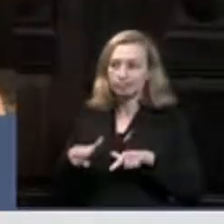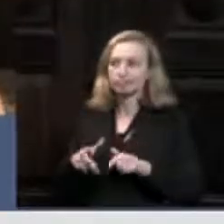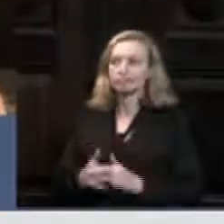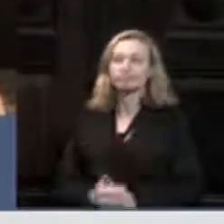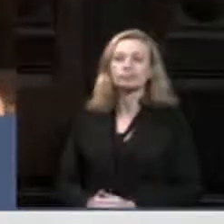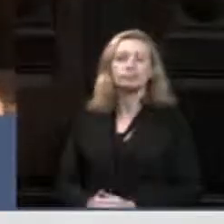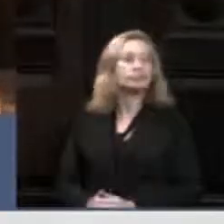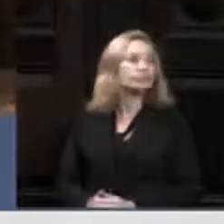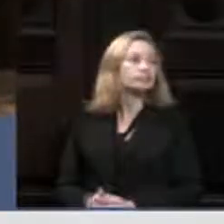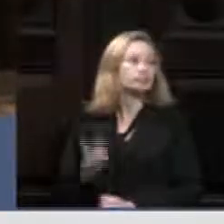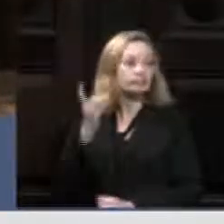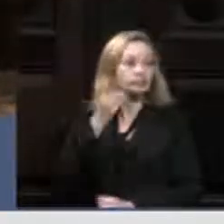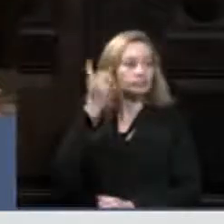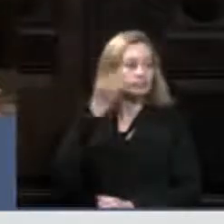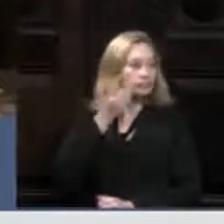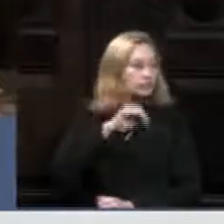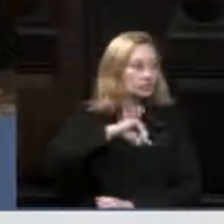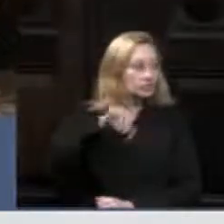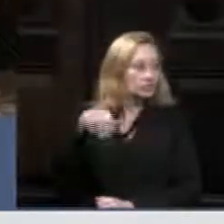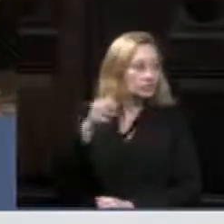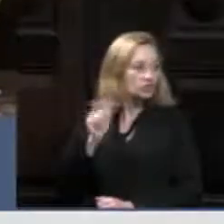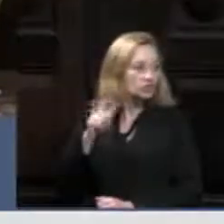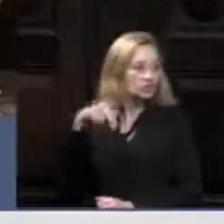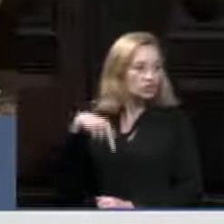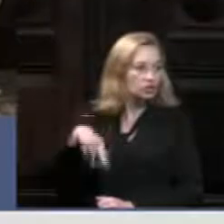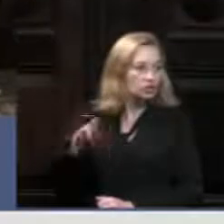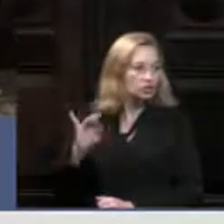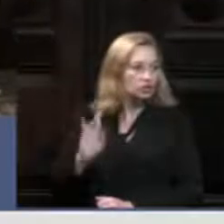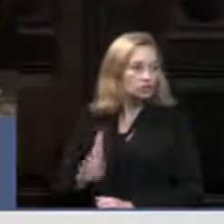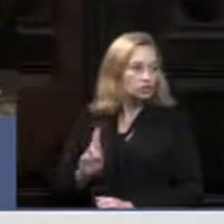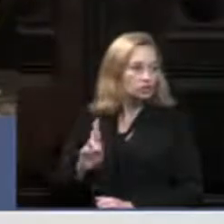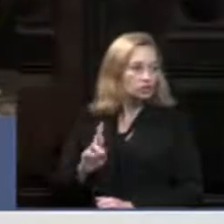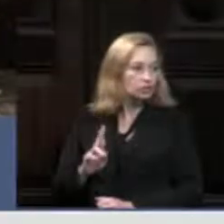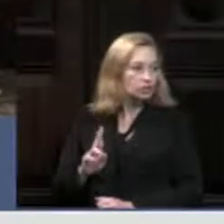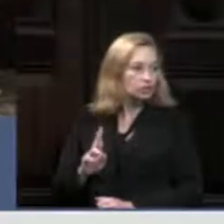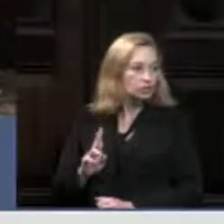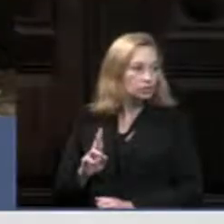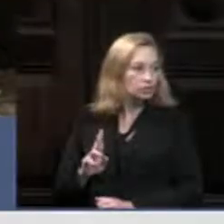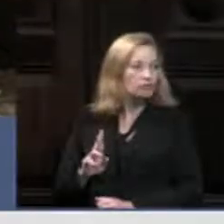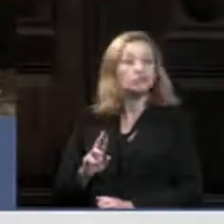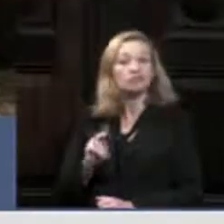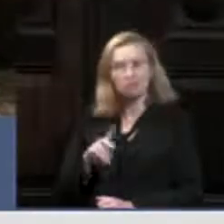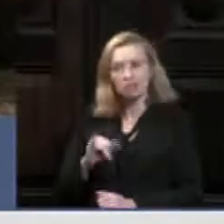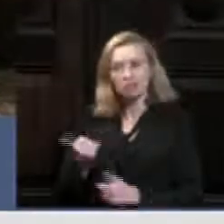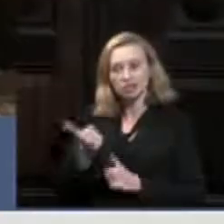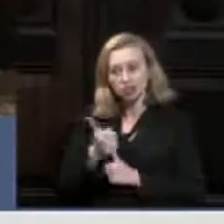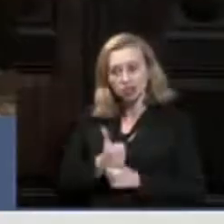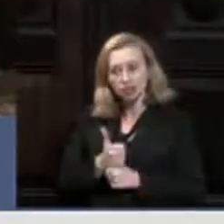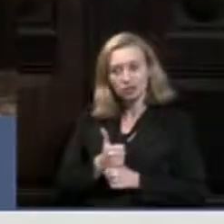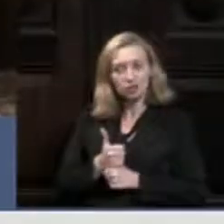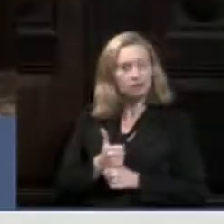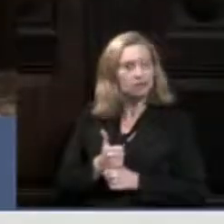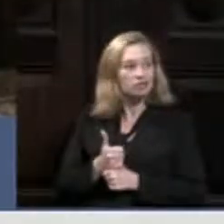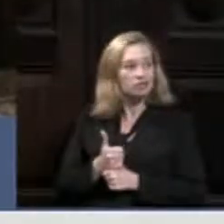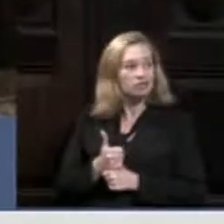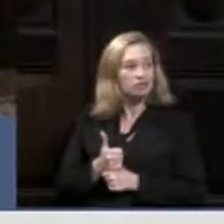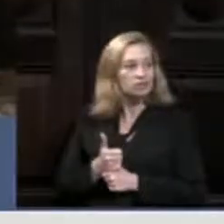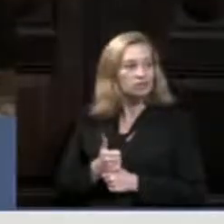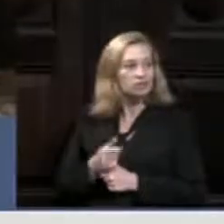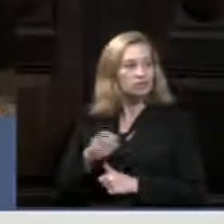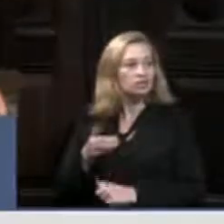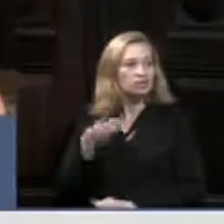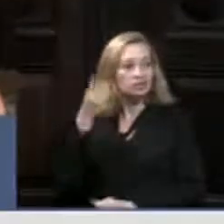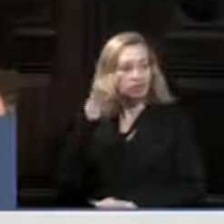deputado Jânio Mendes, que vai ser nesse momento substituído pelo